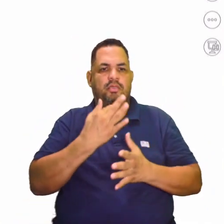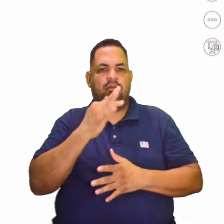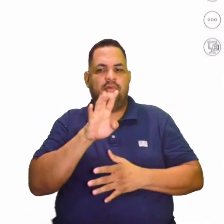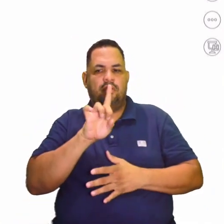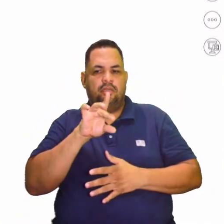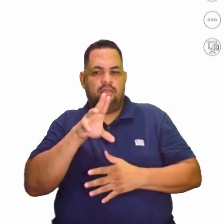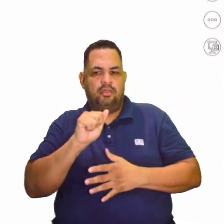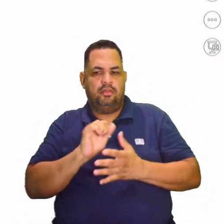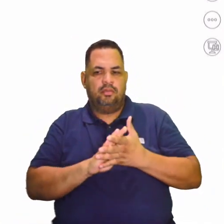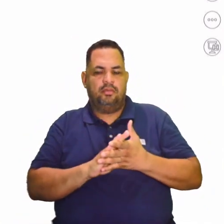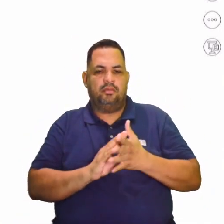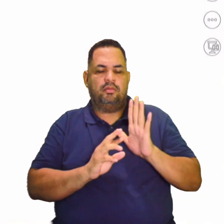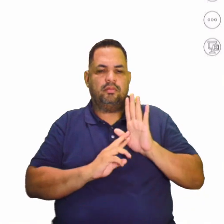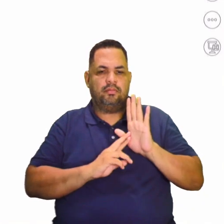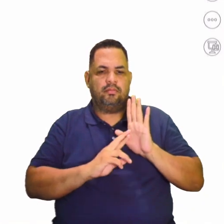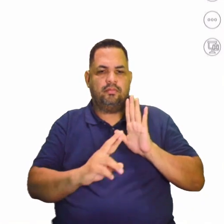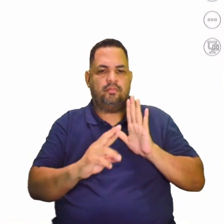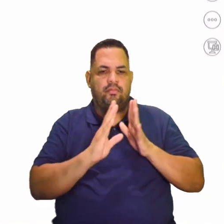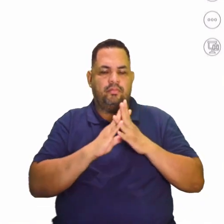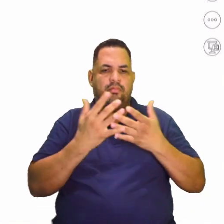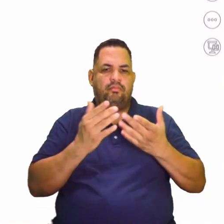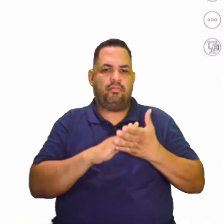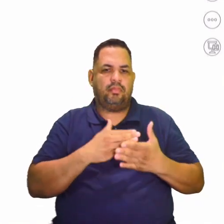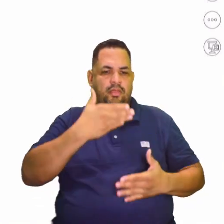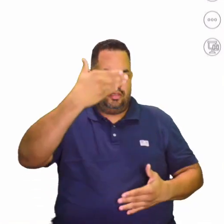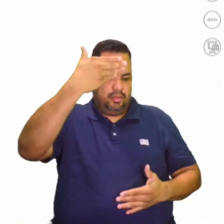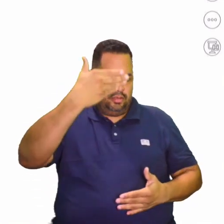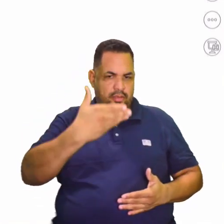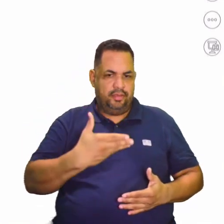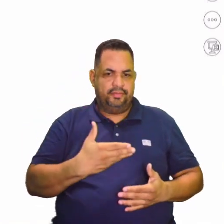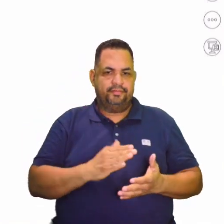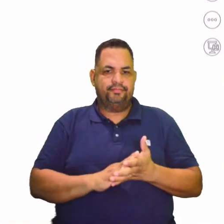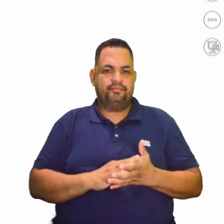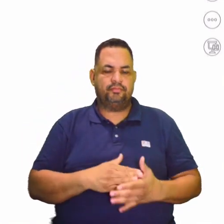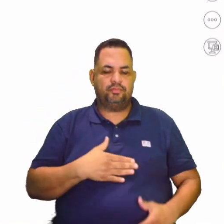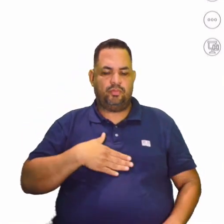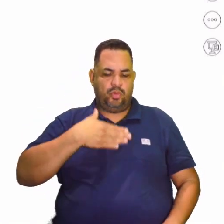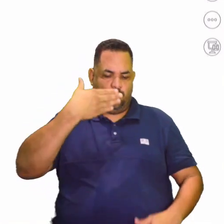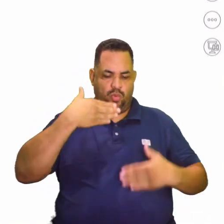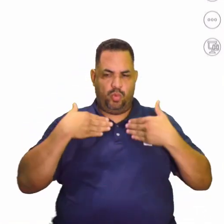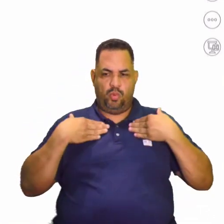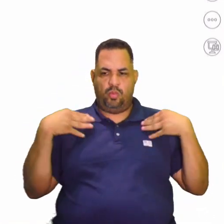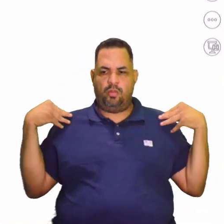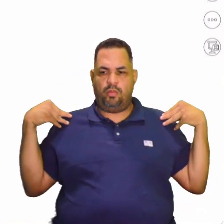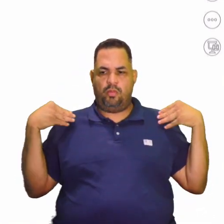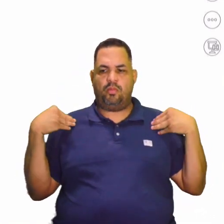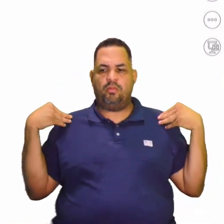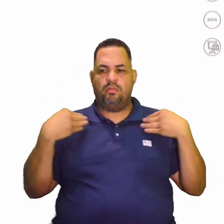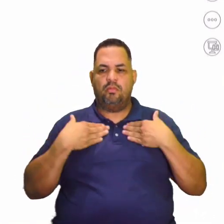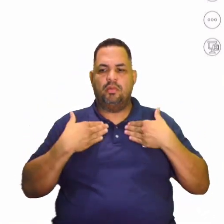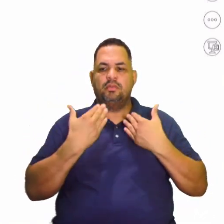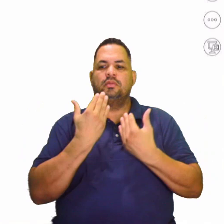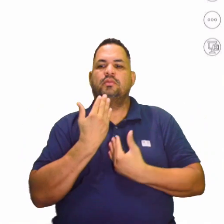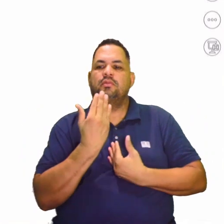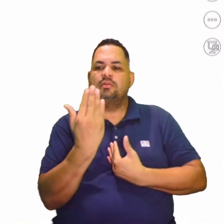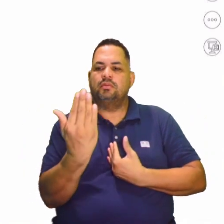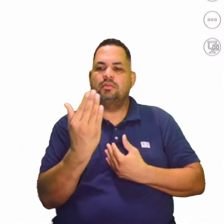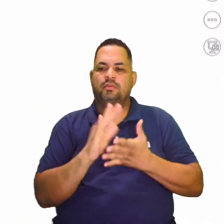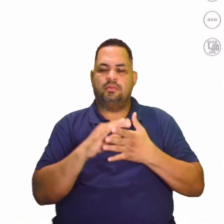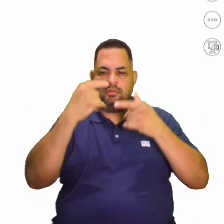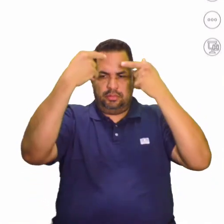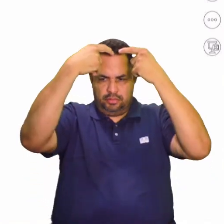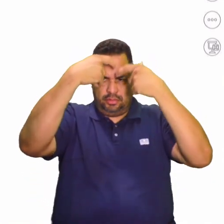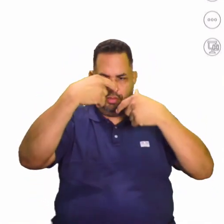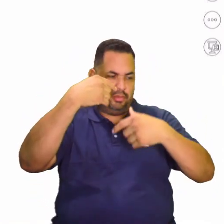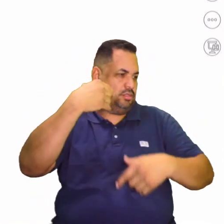representação da figura ou objeto em primeiro plano, corpo para frente, ou seja, ombros para frente, cabeça